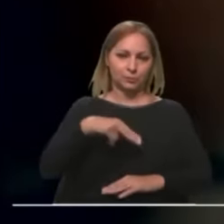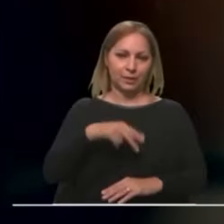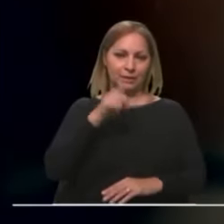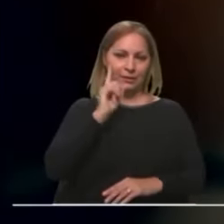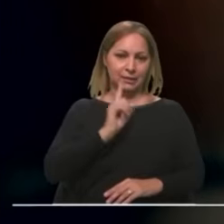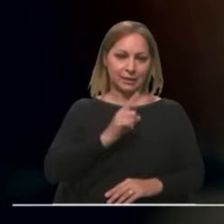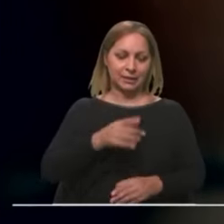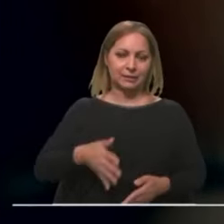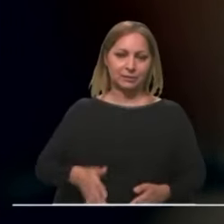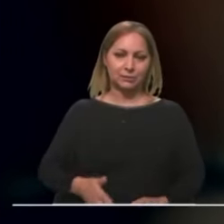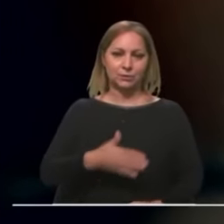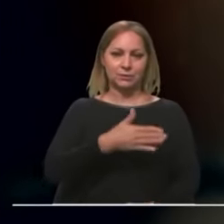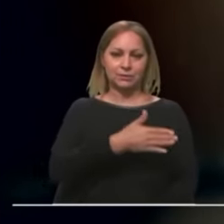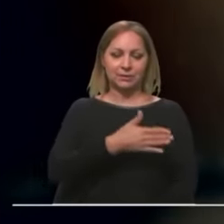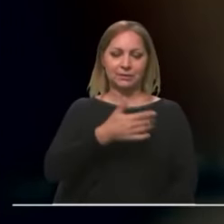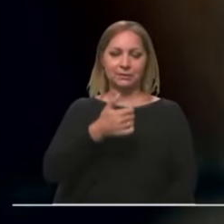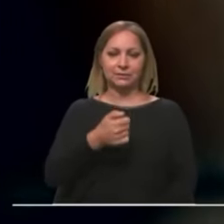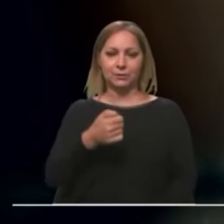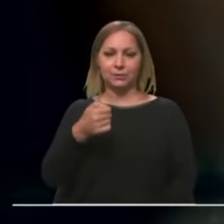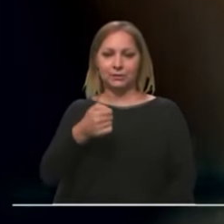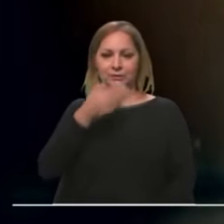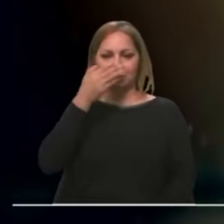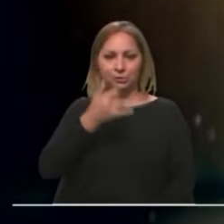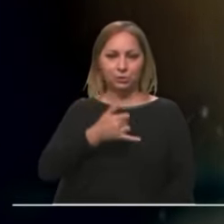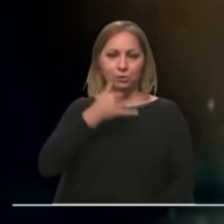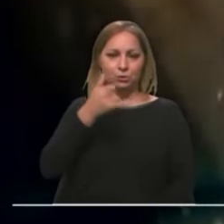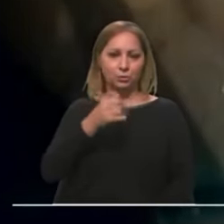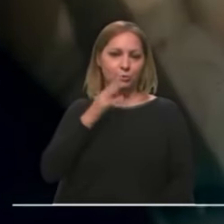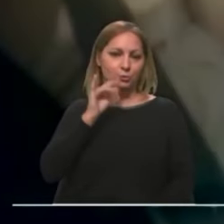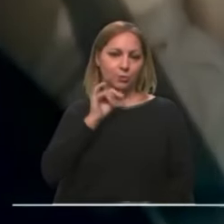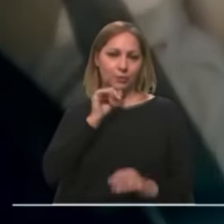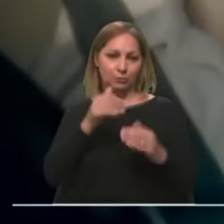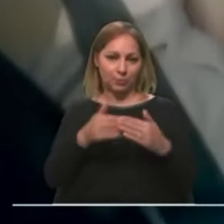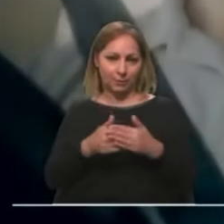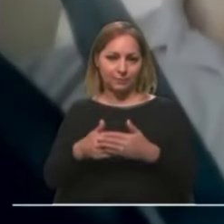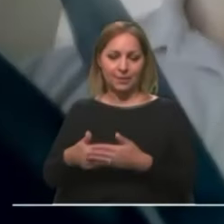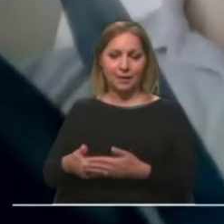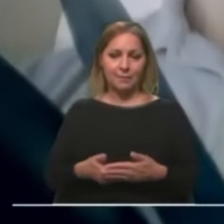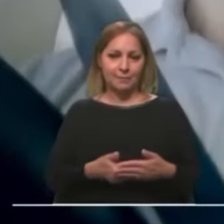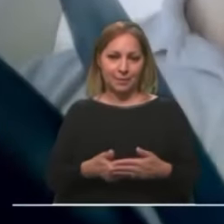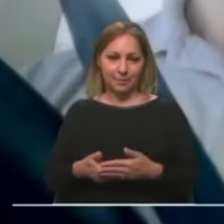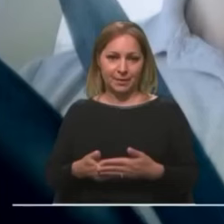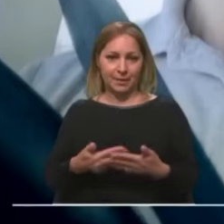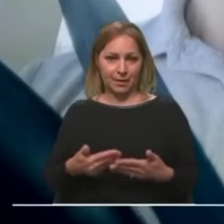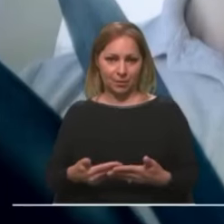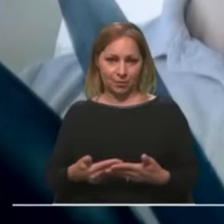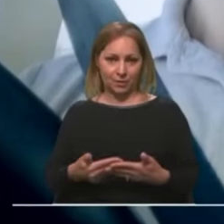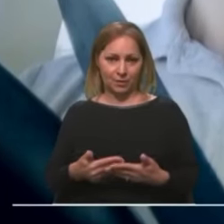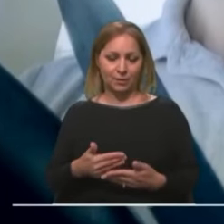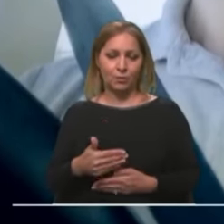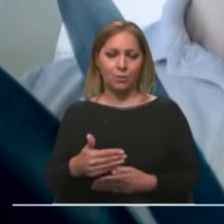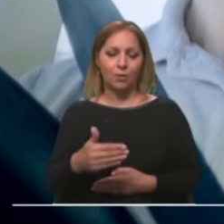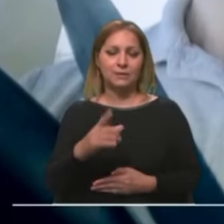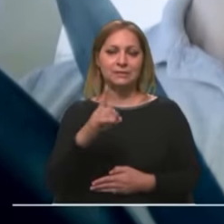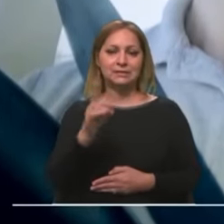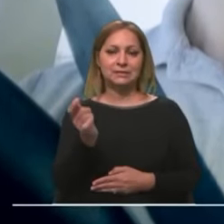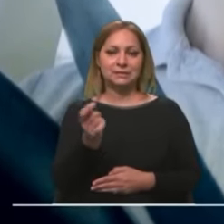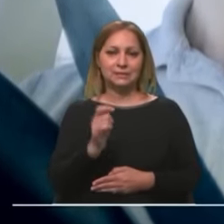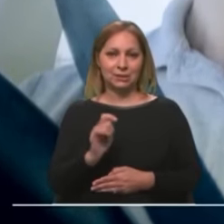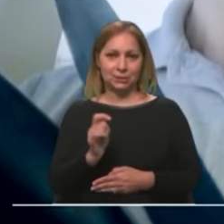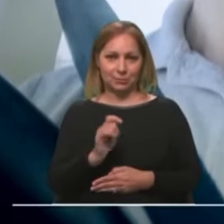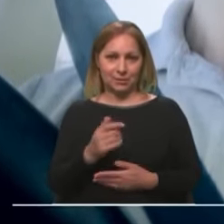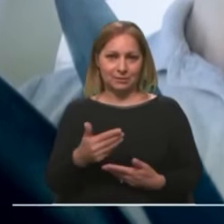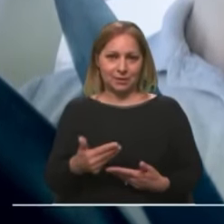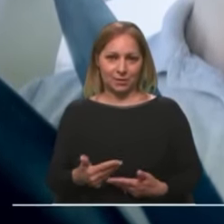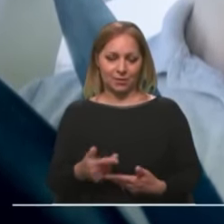15as após a morte do p a beb hoje perto de completar se meses de vida é agora a